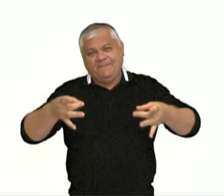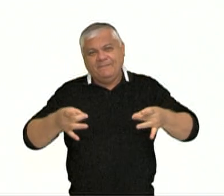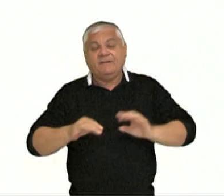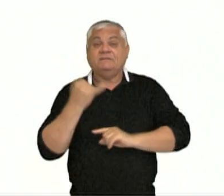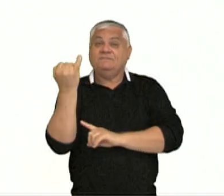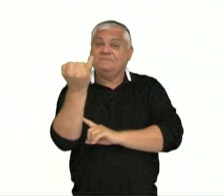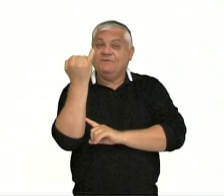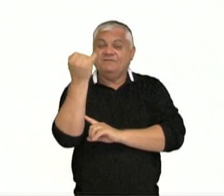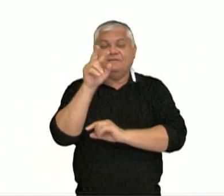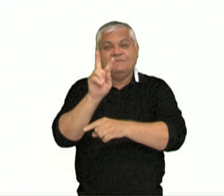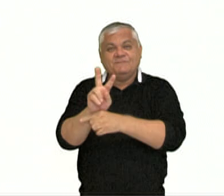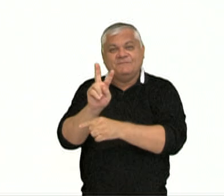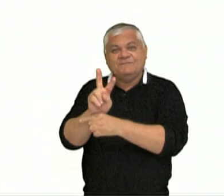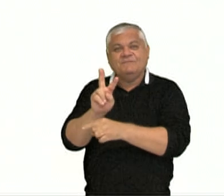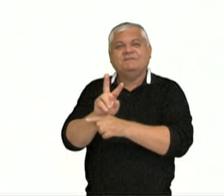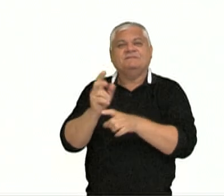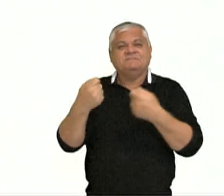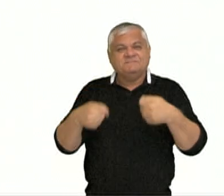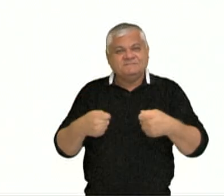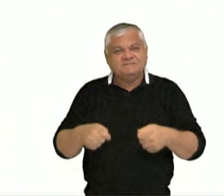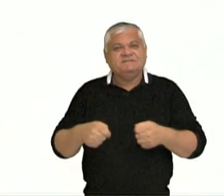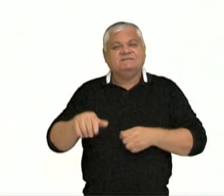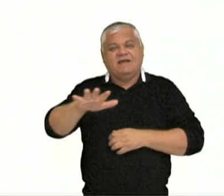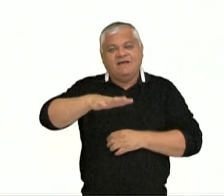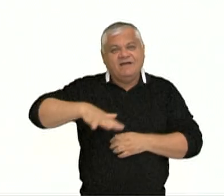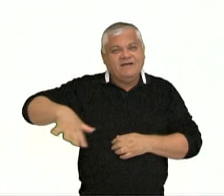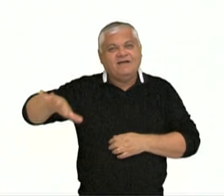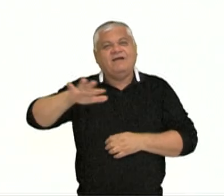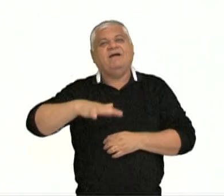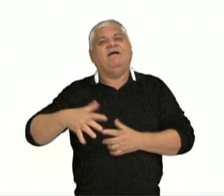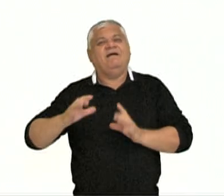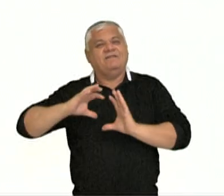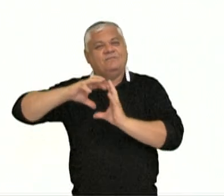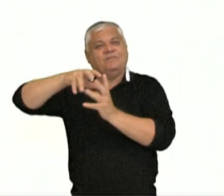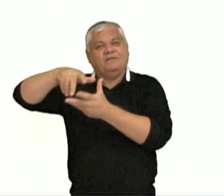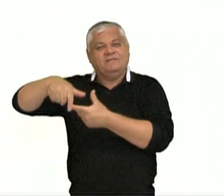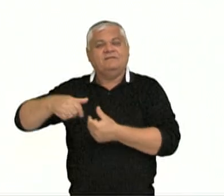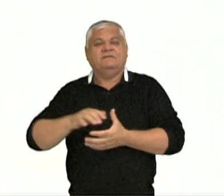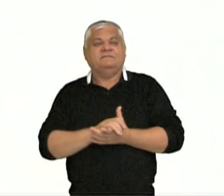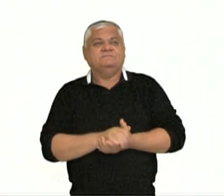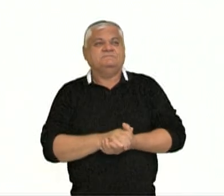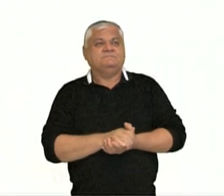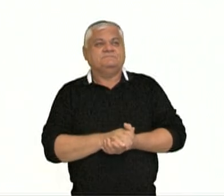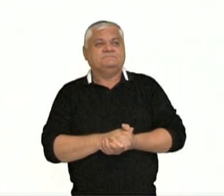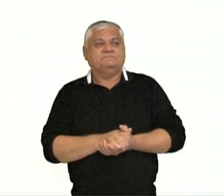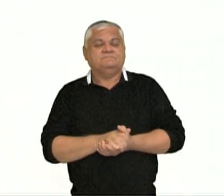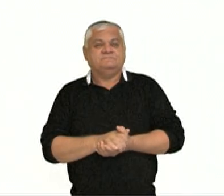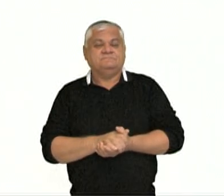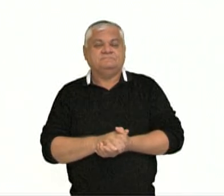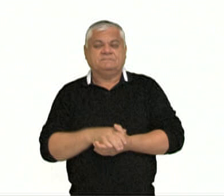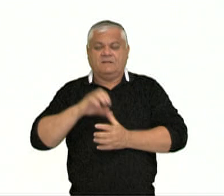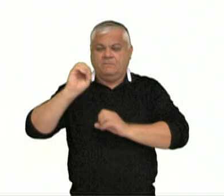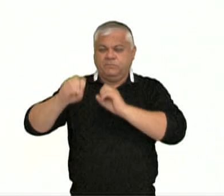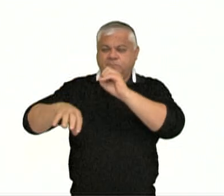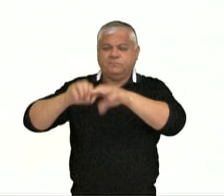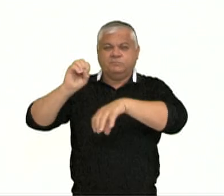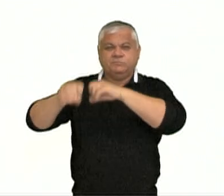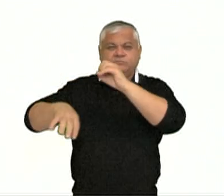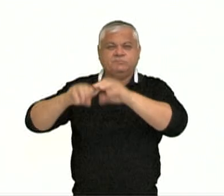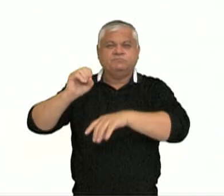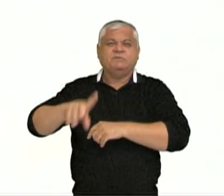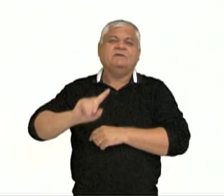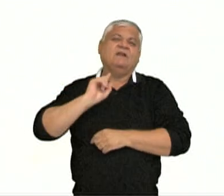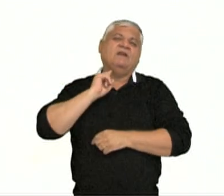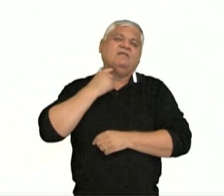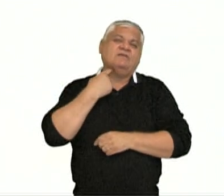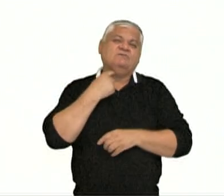dos cuidados, né, que devemos ter com essas áreas do planeta, com os oceanos e mares. A poluição dos oceanos pelo lançamento